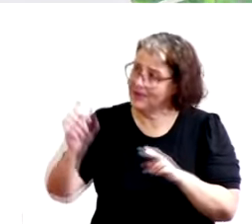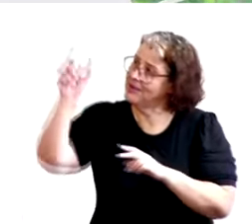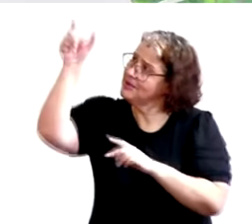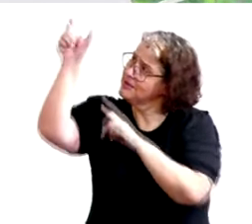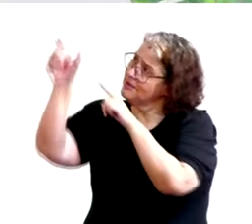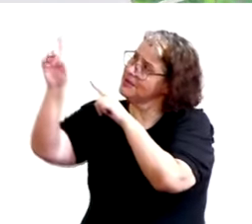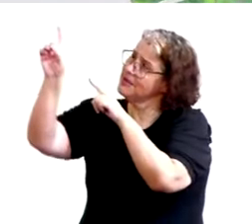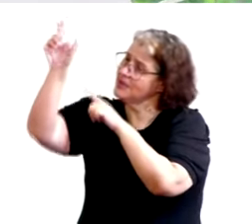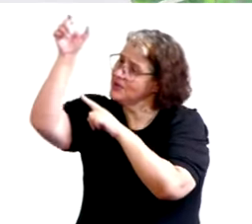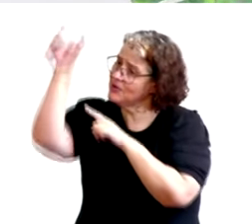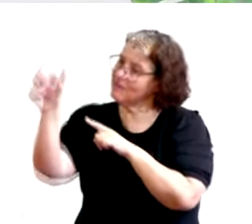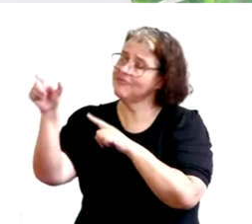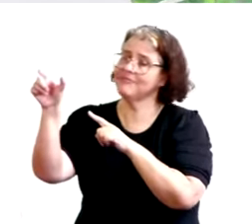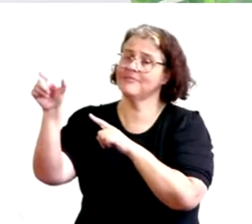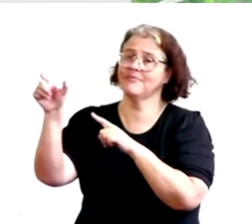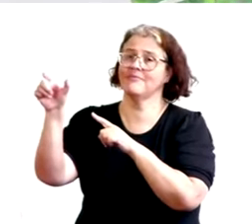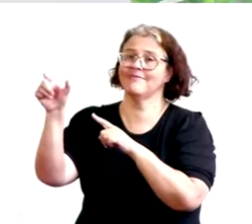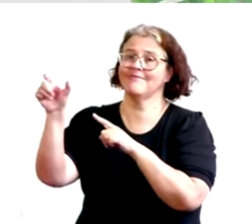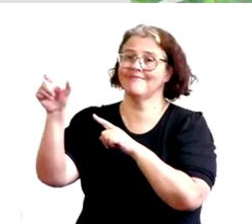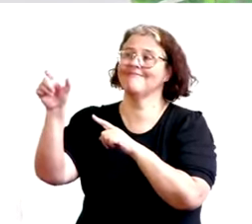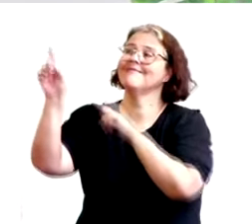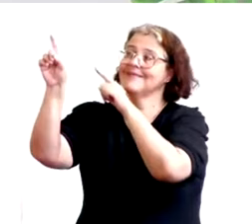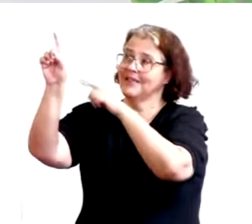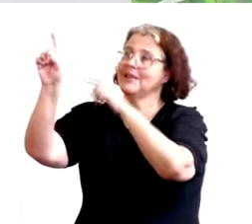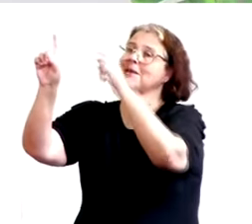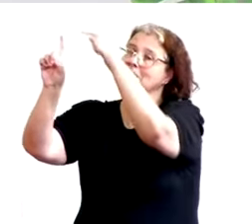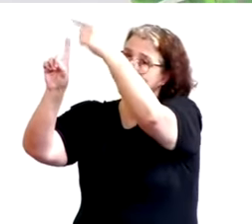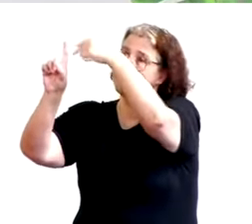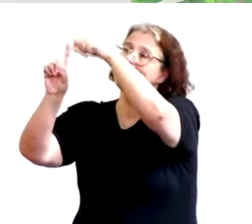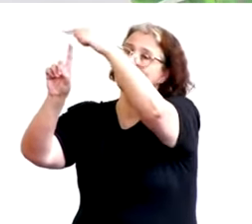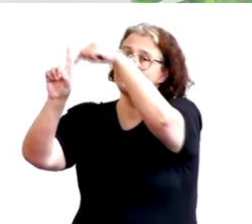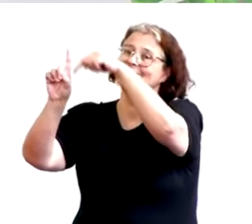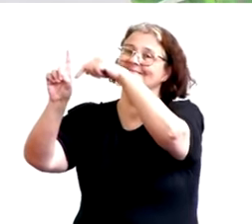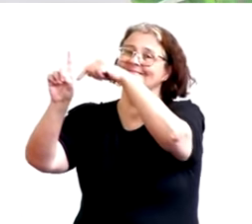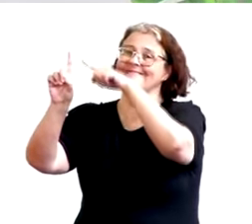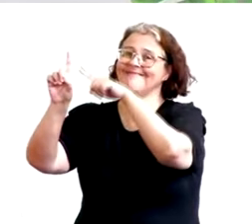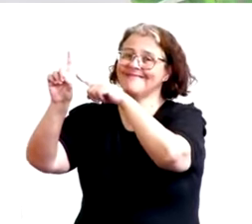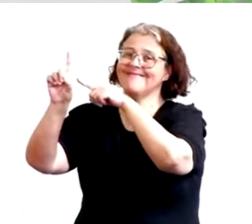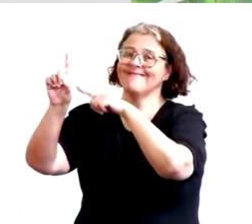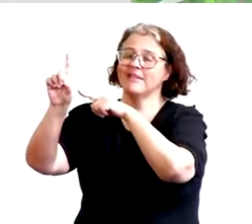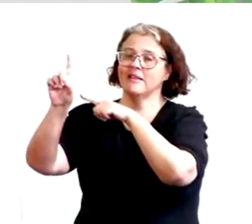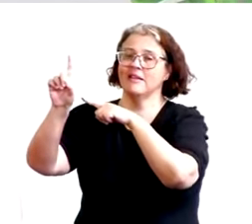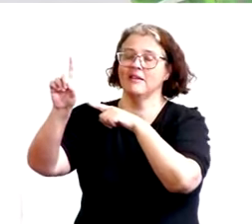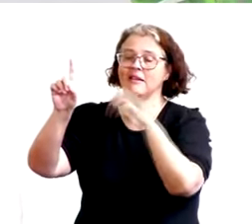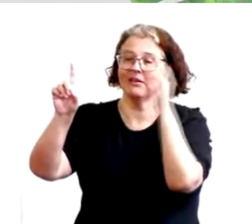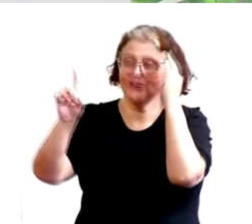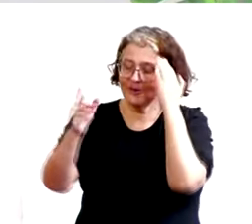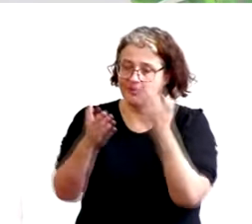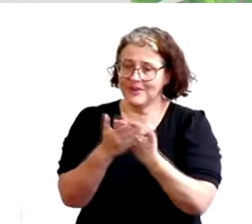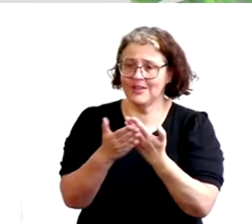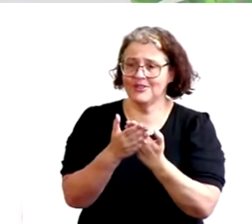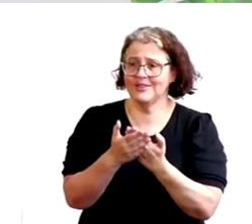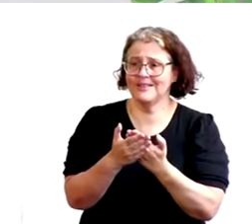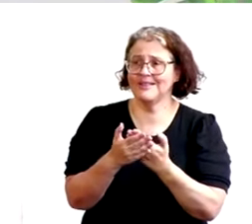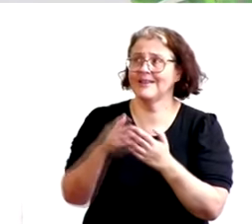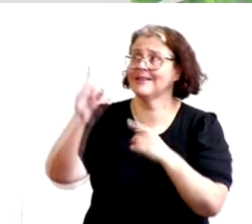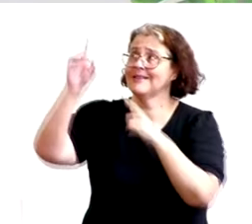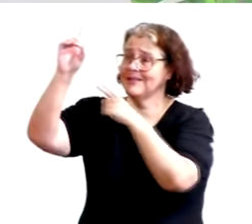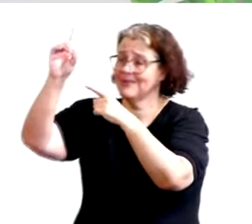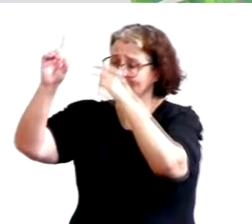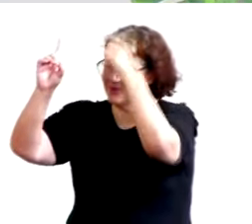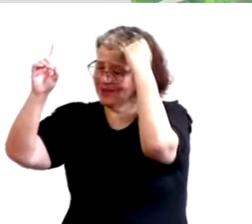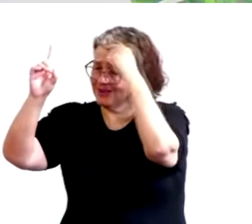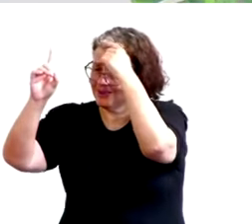Deus e o primeiro deles é a santidade de Deus a ideia de meditar na santidade de Deus traz a memória